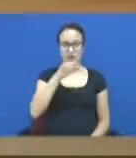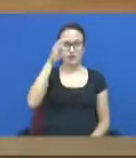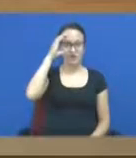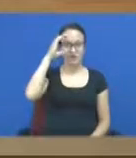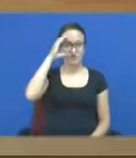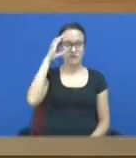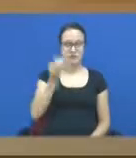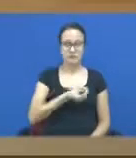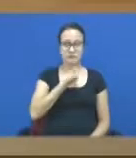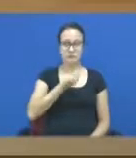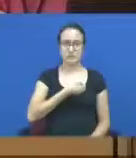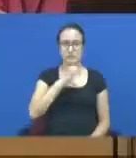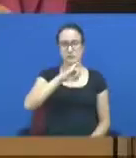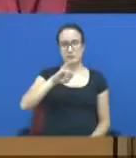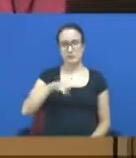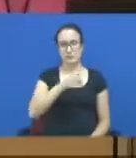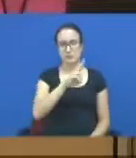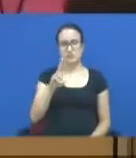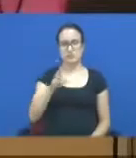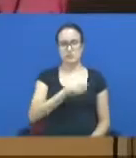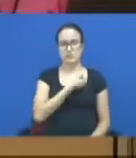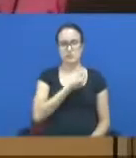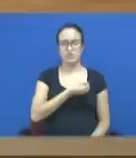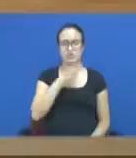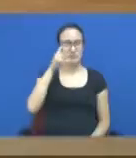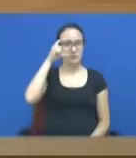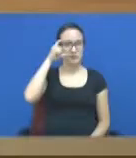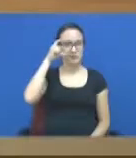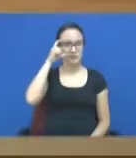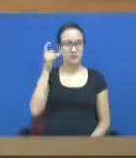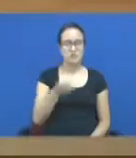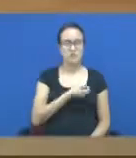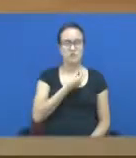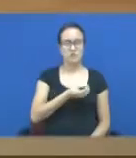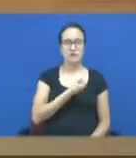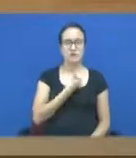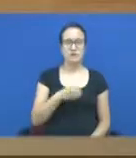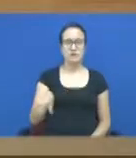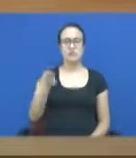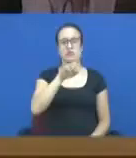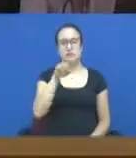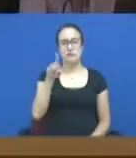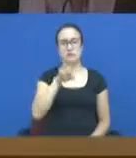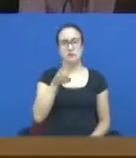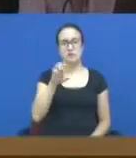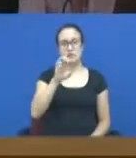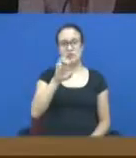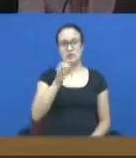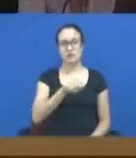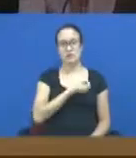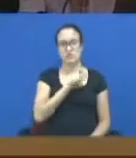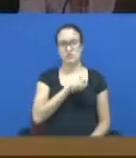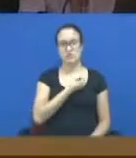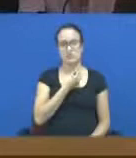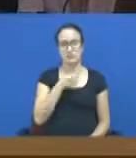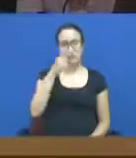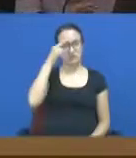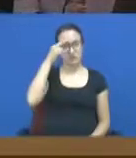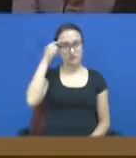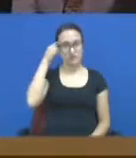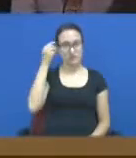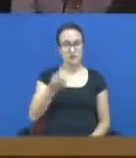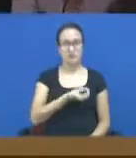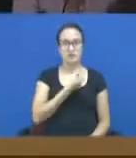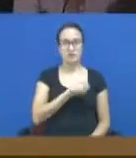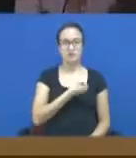Presente. José Eduardo. Presente, excelência. José Farid. Presente. José Roberto. Presente. Dr. Júlio.